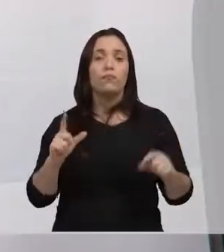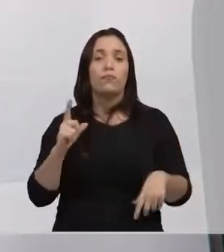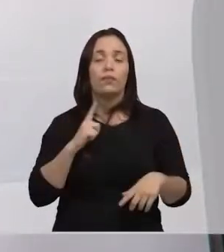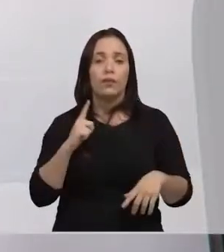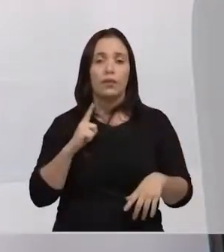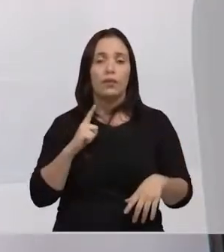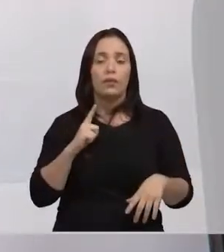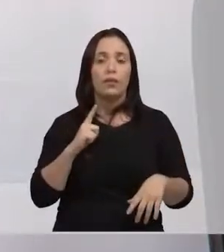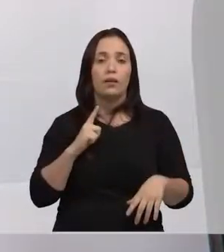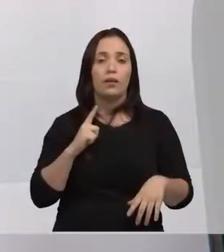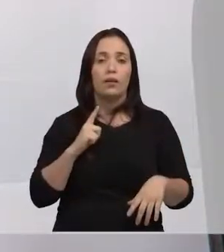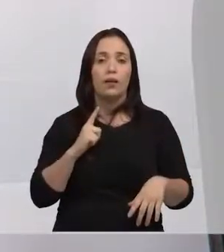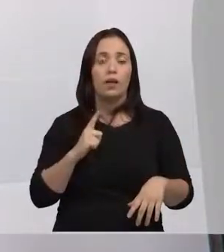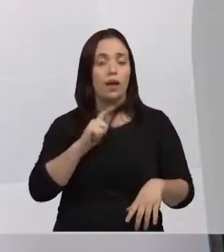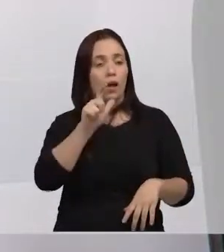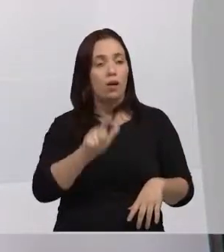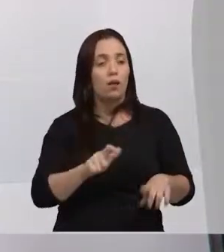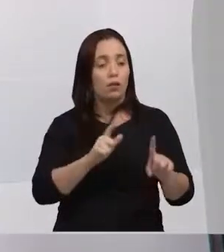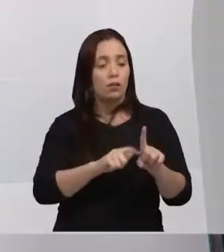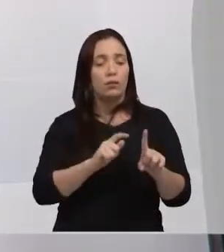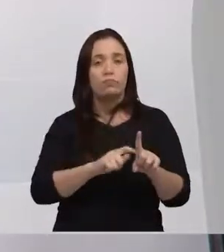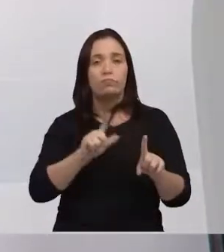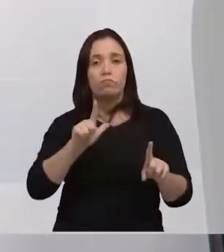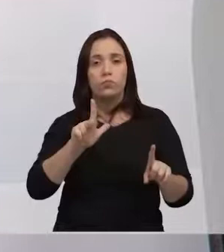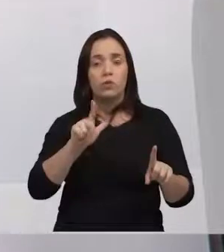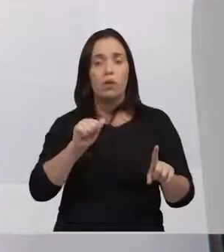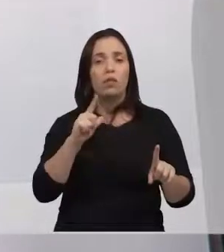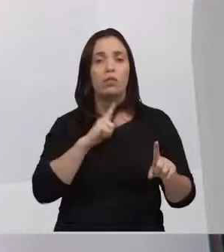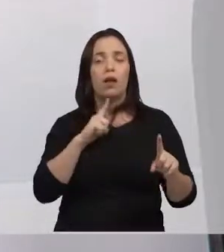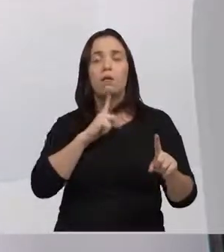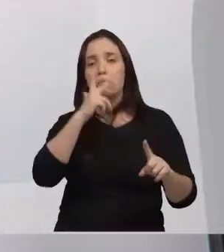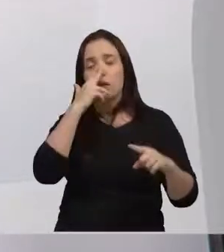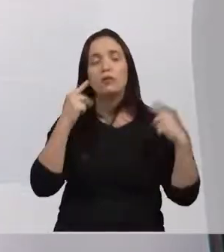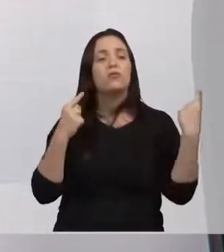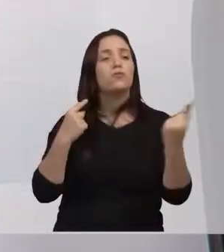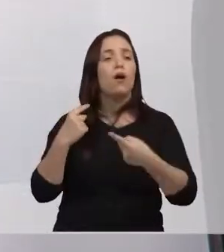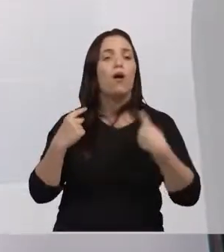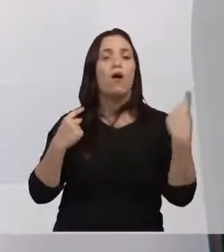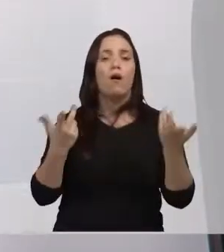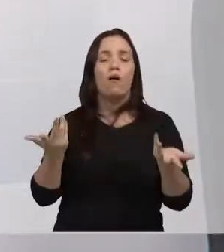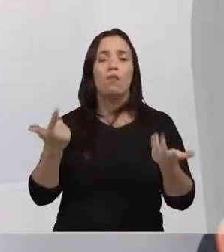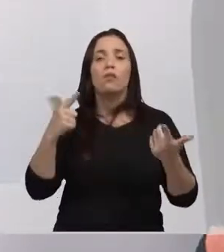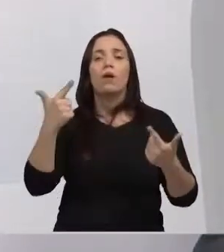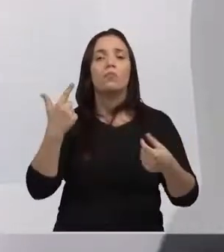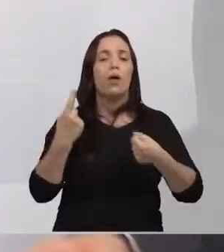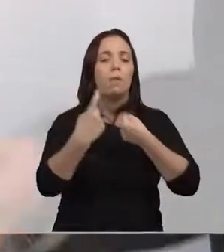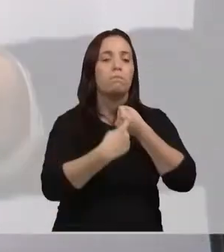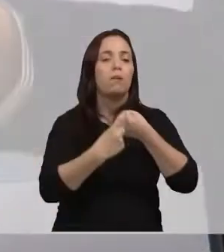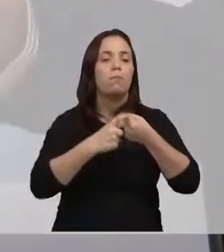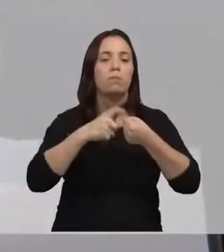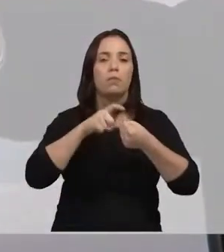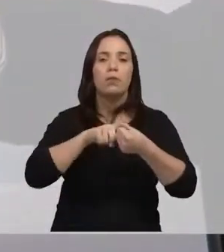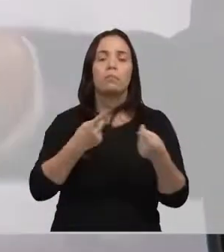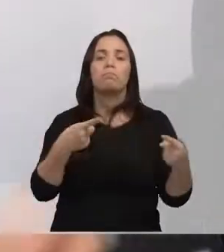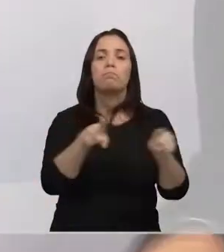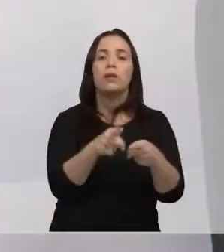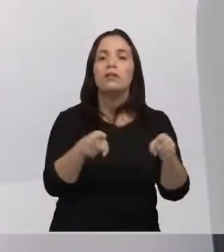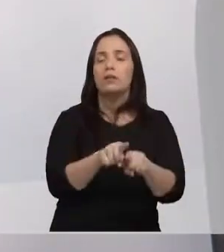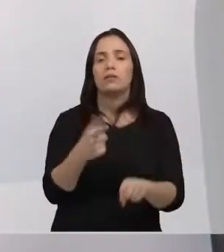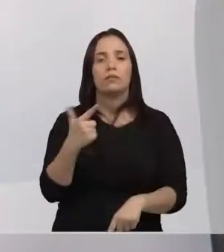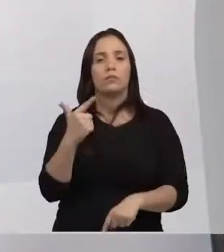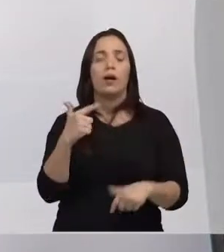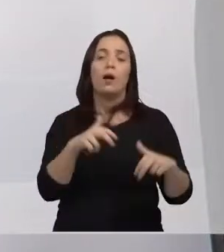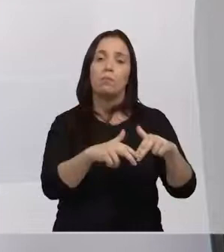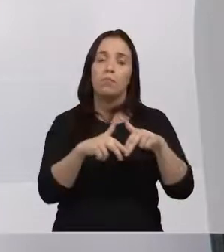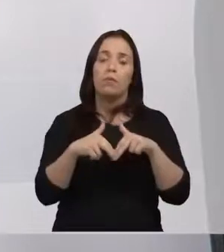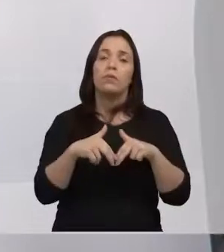mais, a figura do Lula não só fica mais isolada, como ela perde capital político. Isso aí que eu acho que está